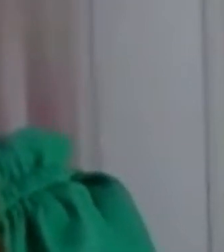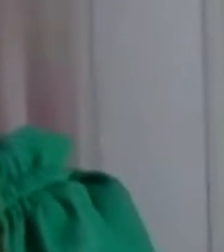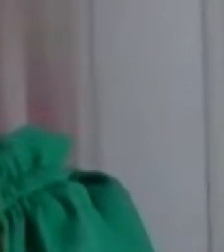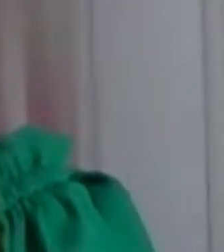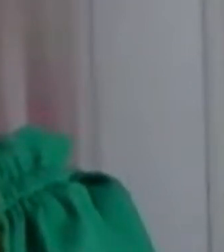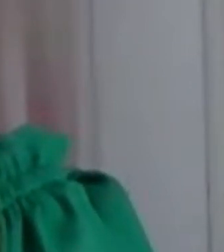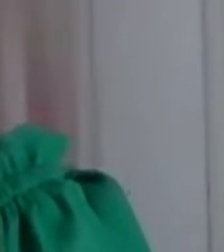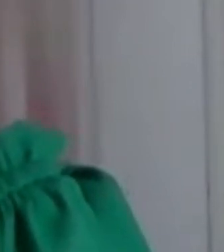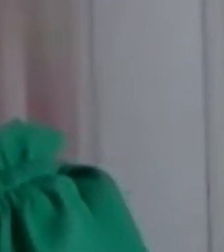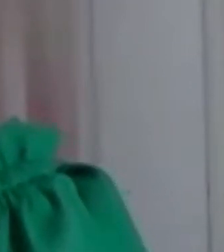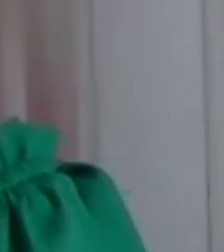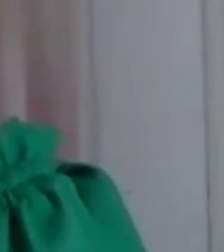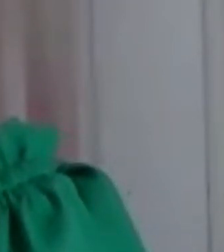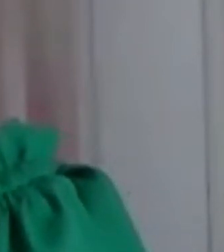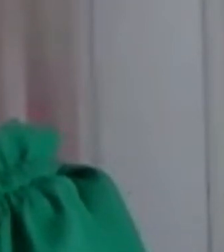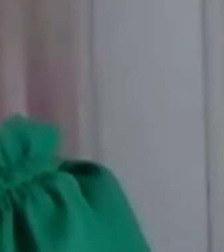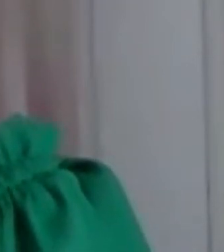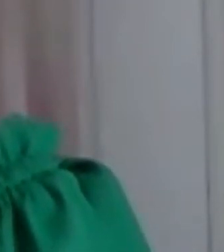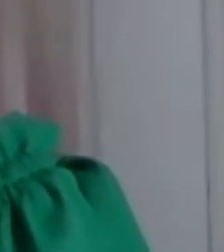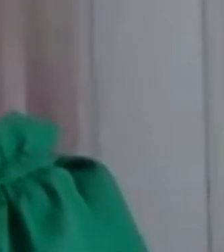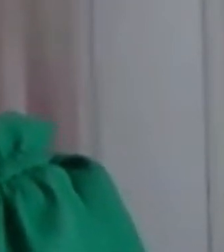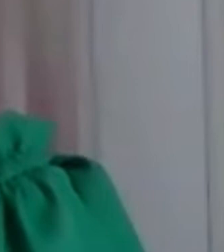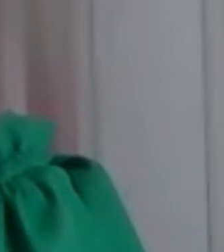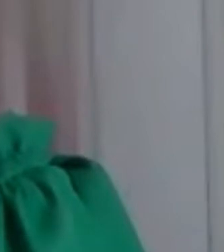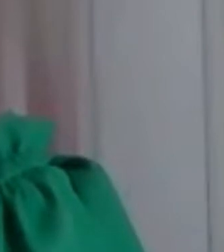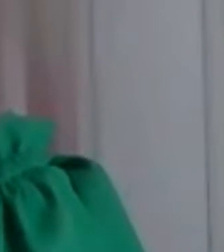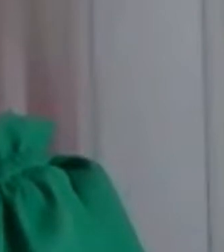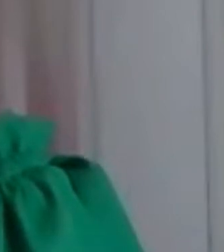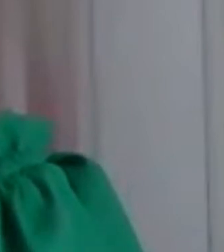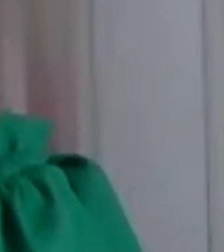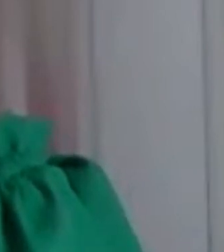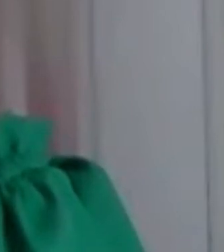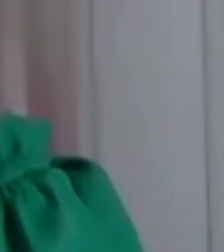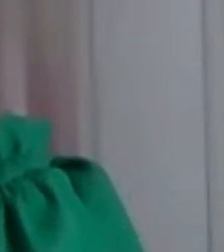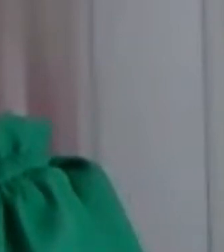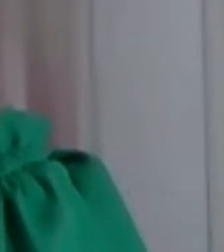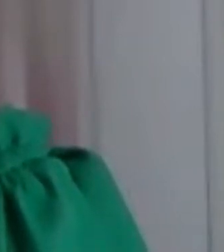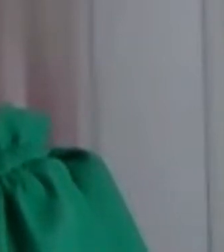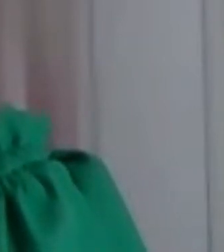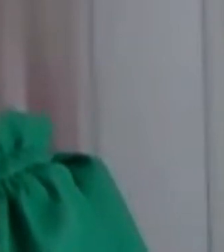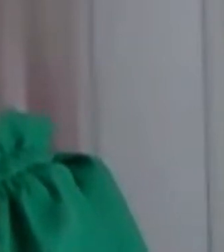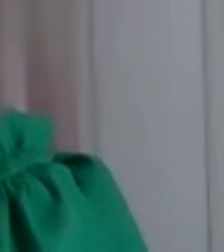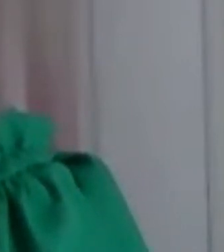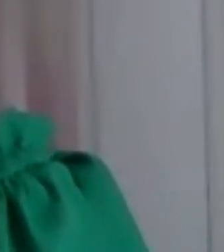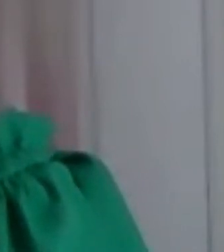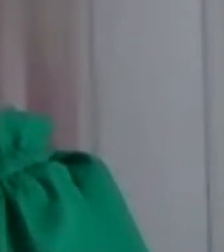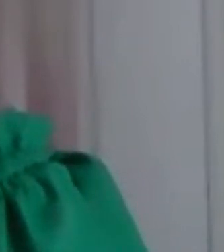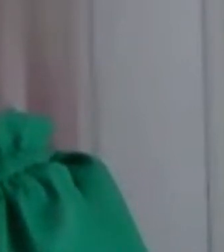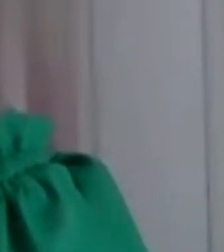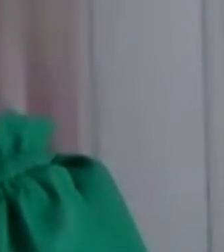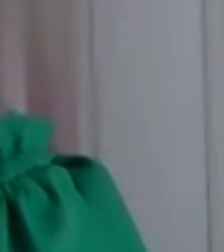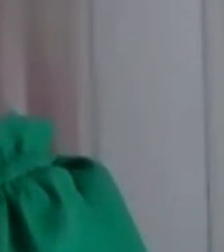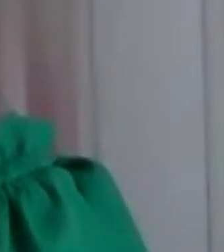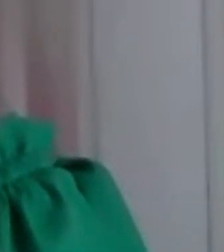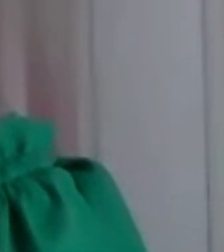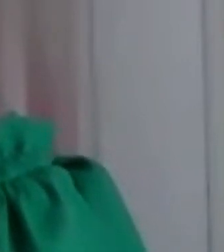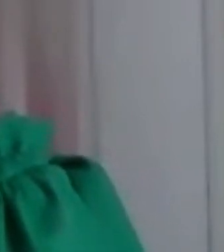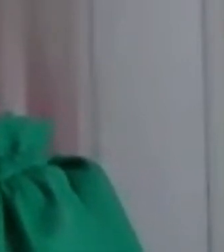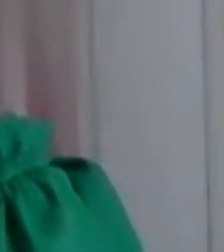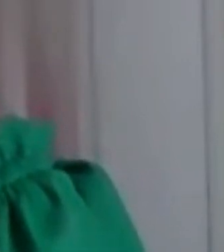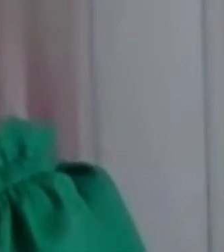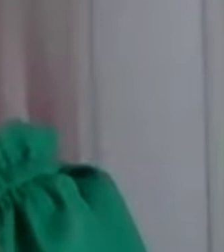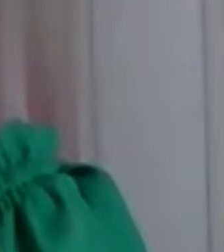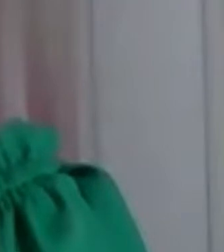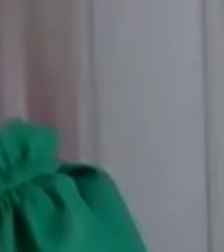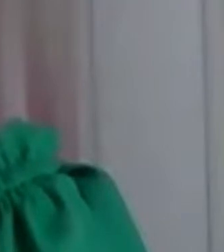dia, porque o sono, ele é super importante. Ele é responsável pela nossa memória, por regular as nossas emoções,